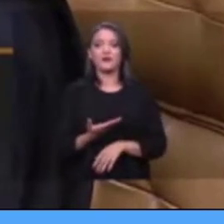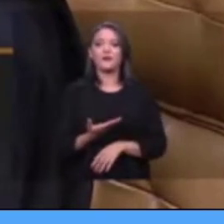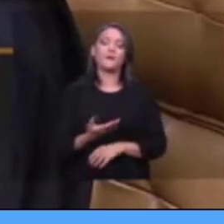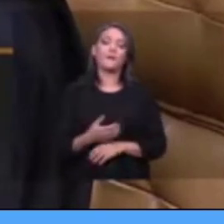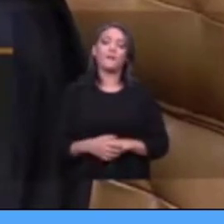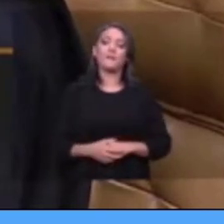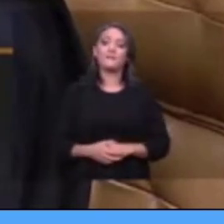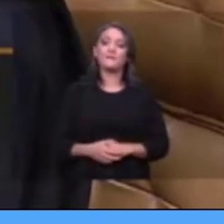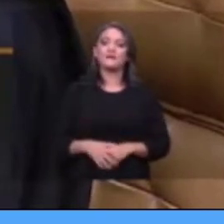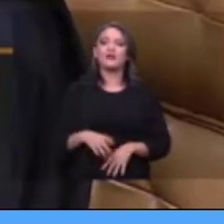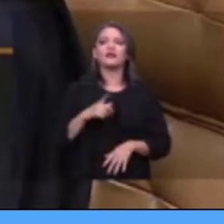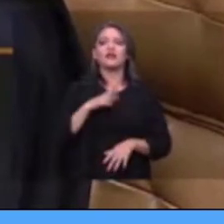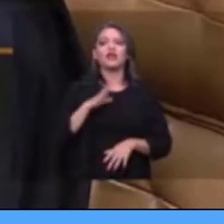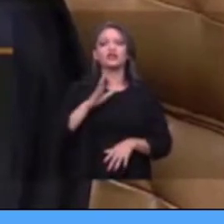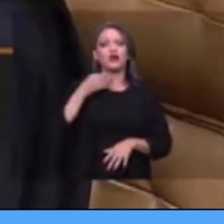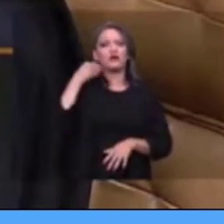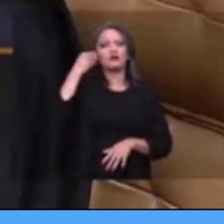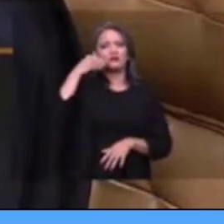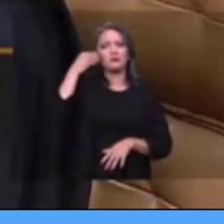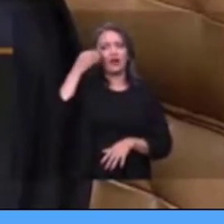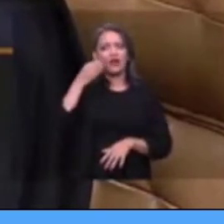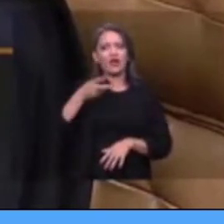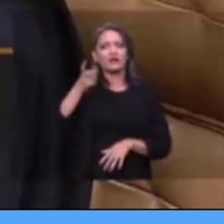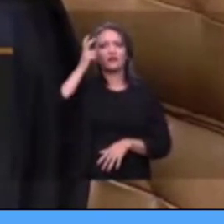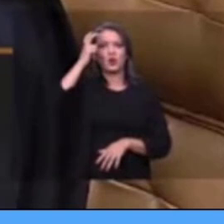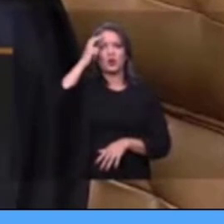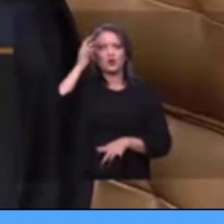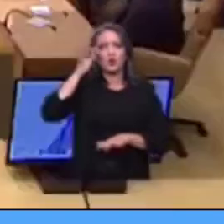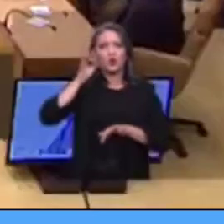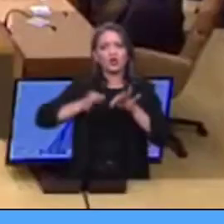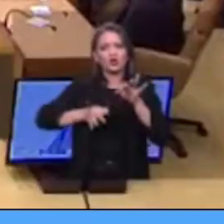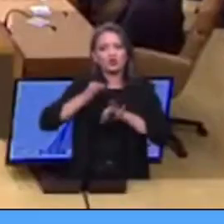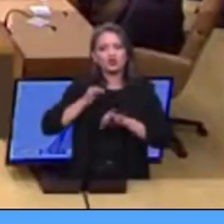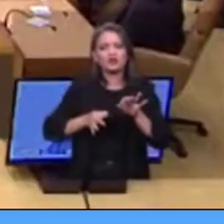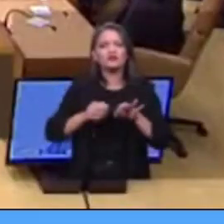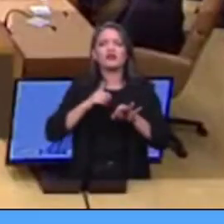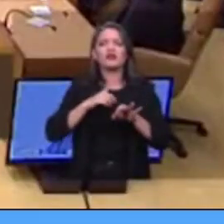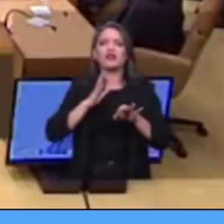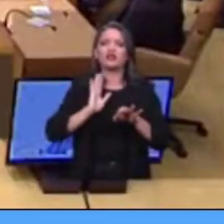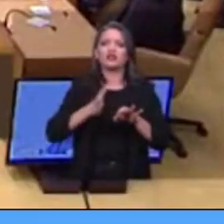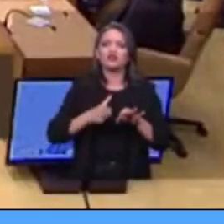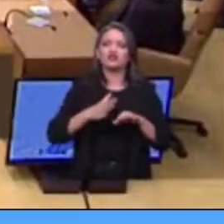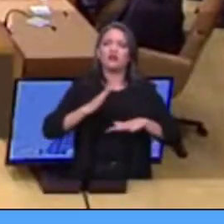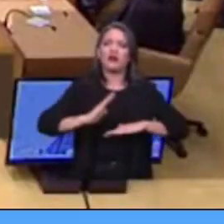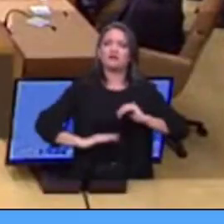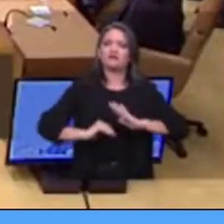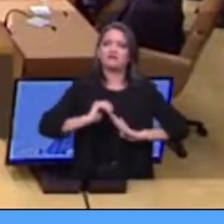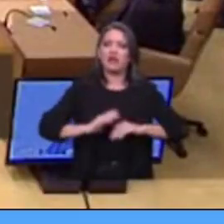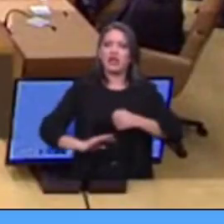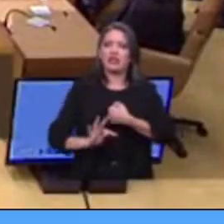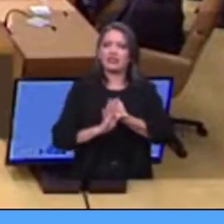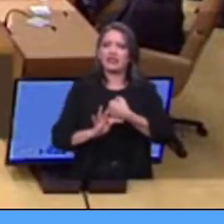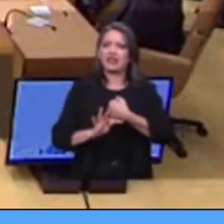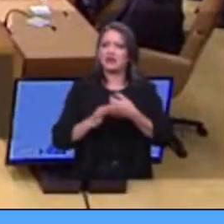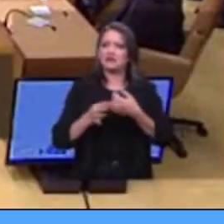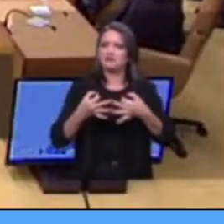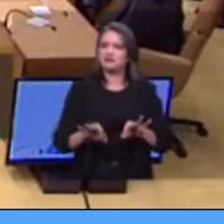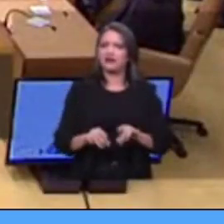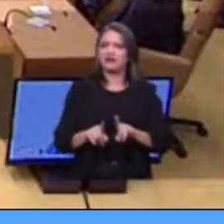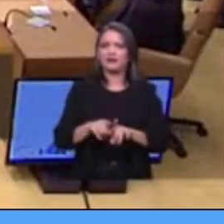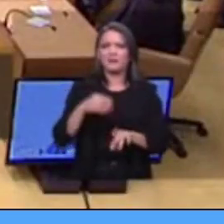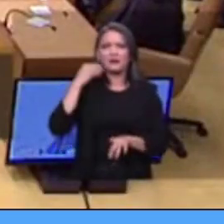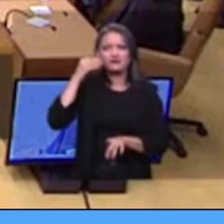sua cultura jurídica, seu preparo técnico, sua experiência e sua